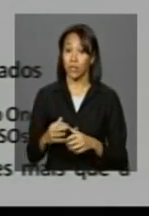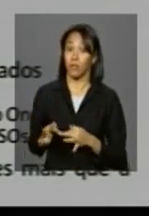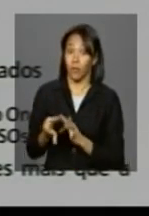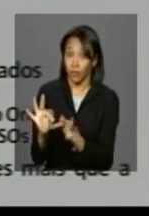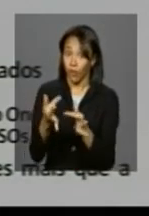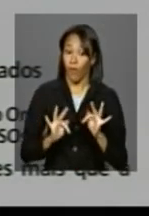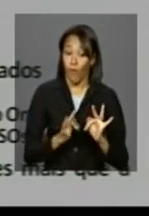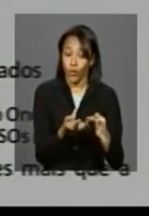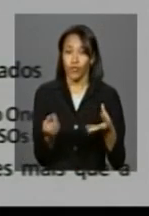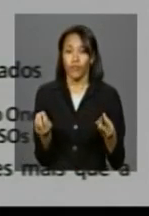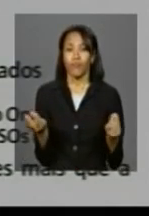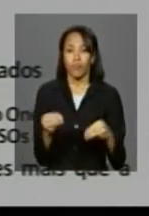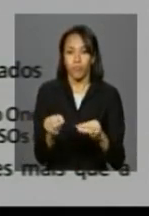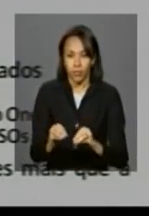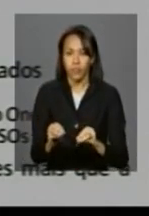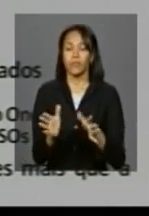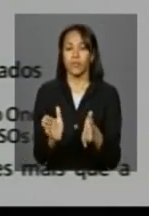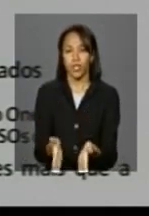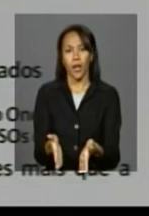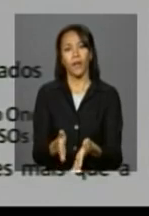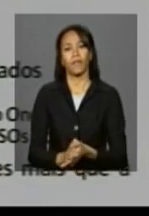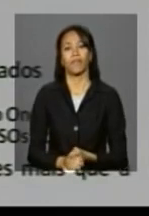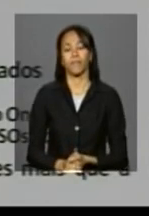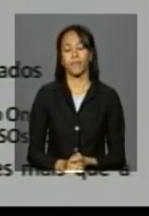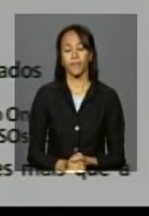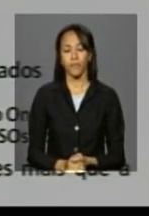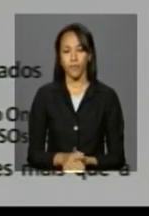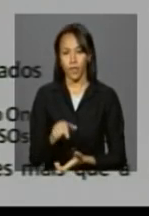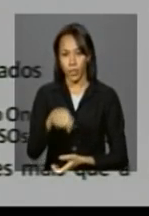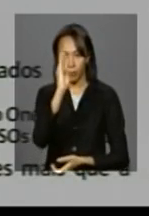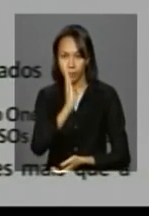importantes incorporados à engenharia brasileira.